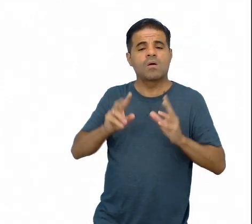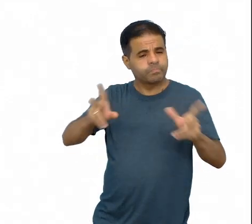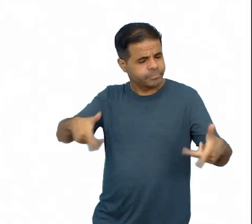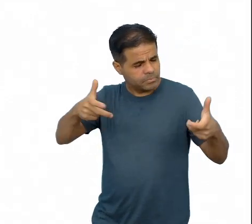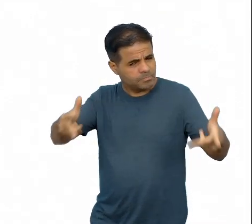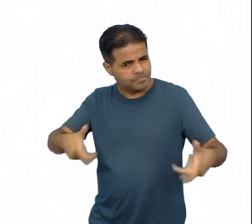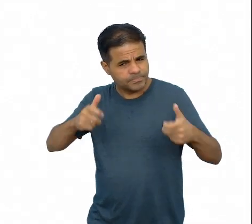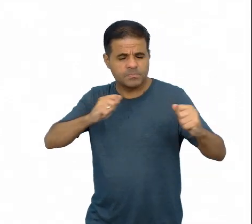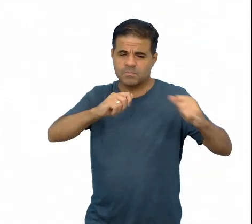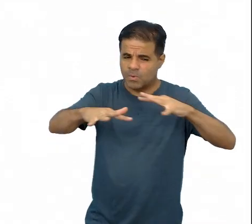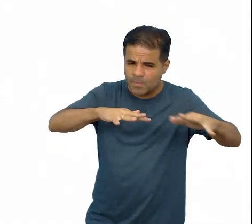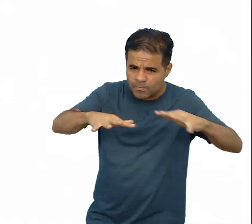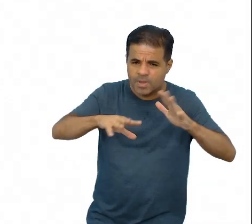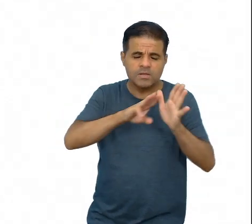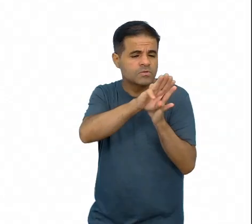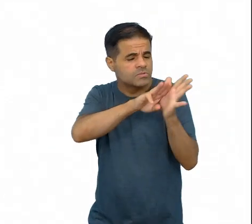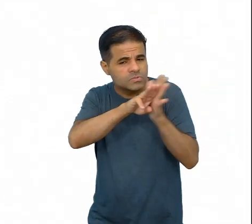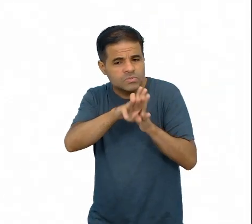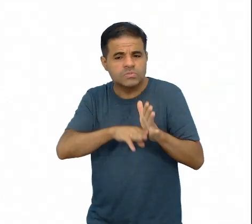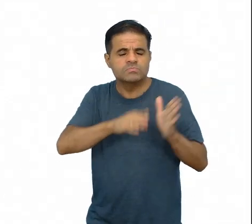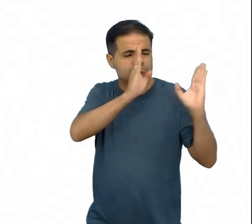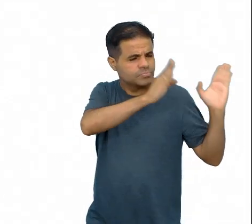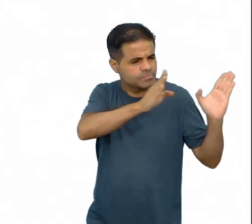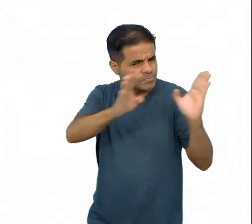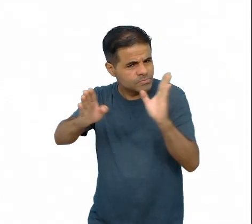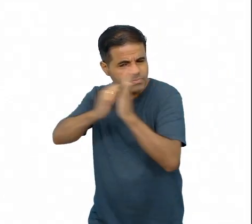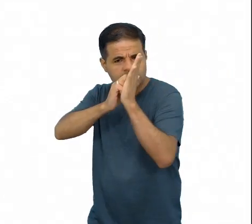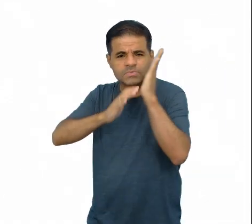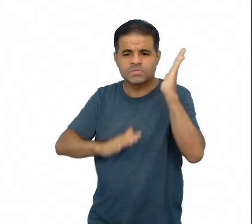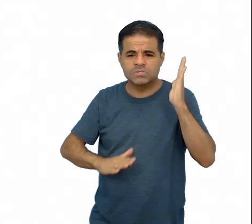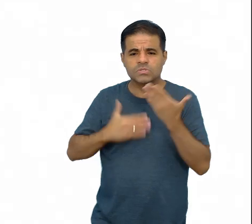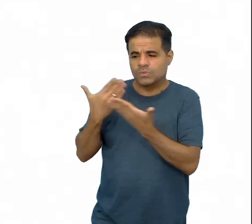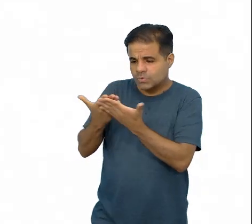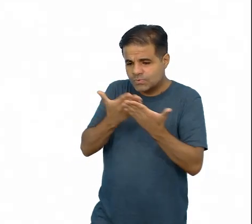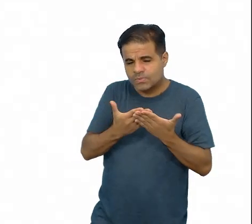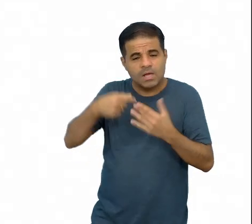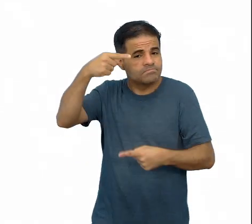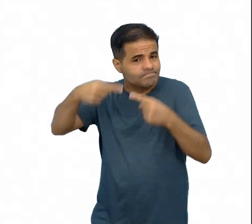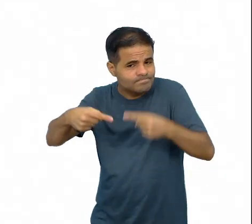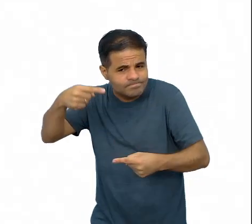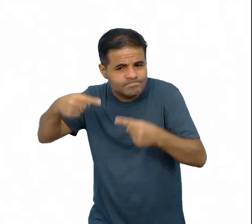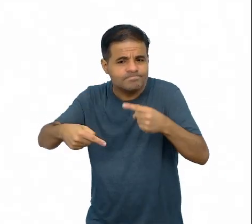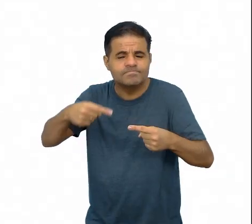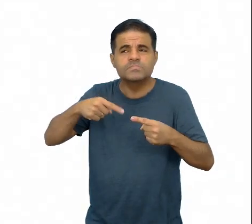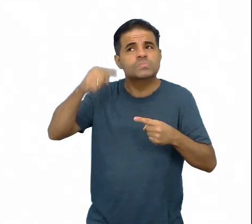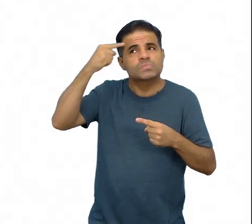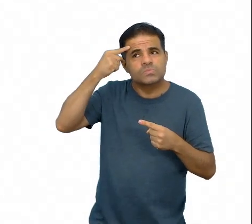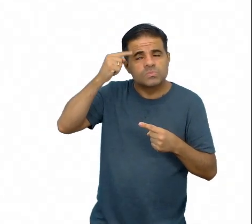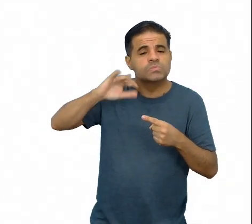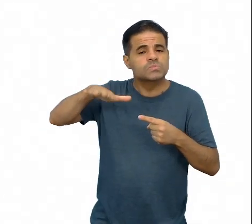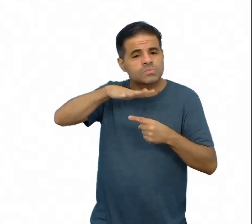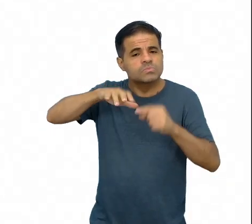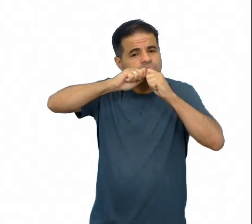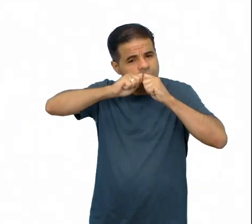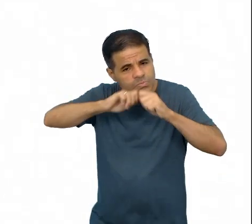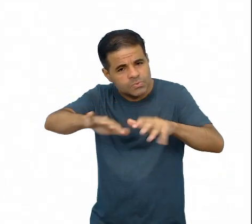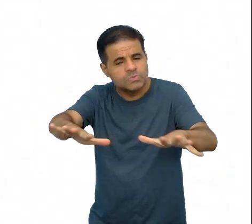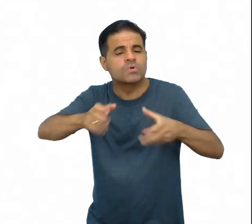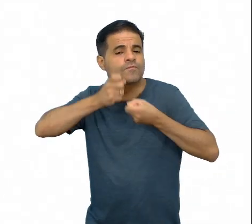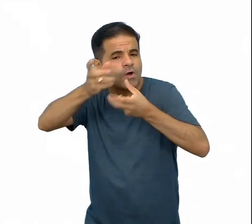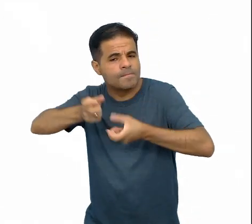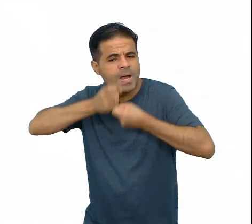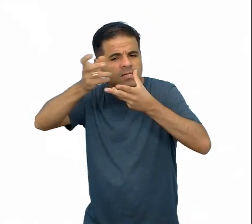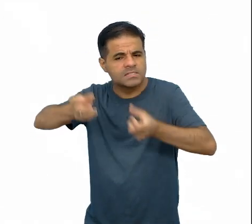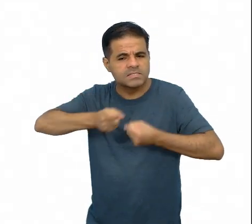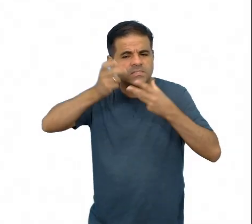explorar o movimento metodológico da sequência de atividades, estudar e discutir com os pares teoria que embasou essa formação de etapa. Eu acho que isso